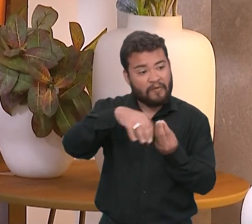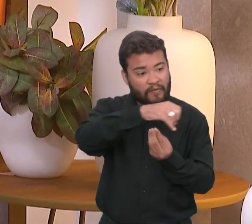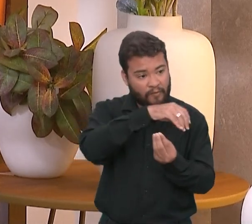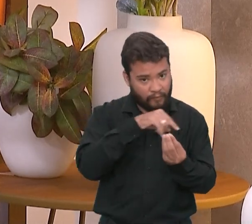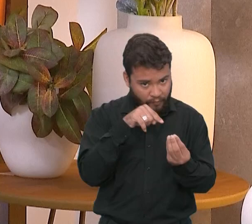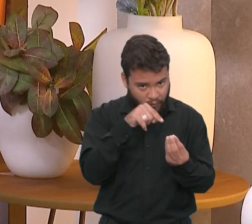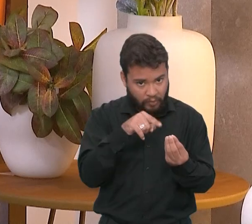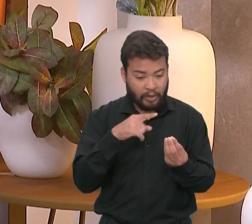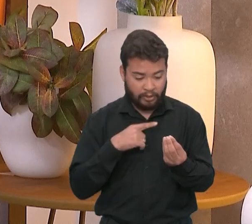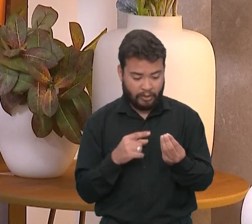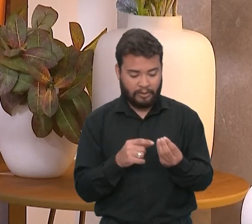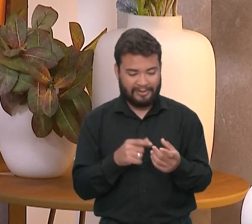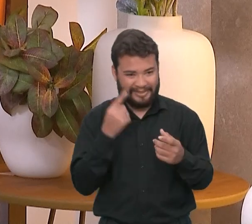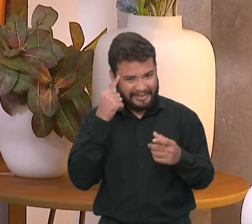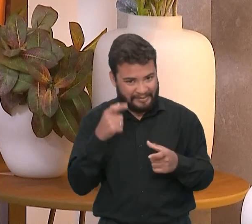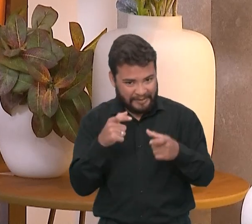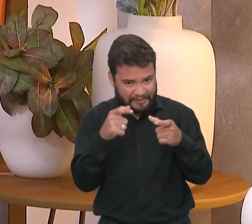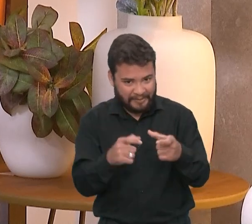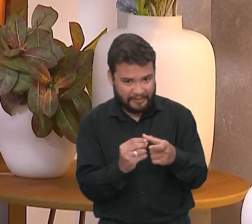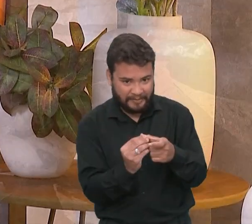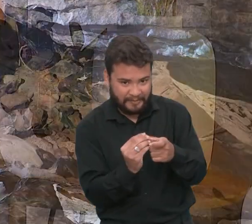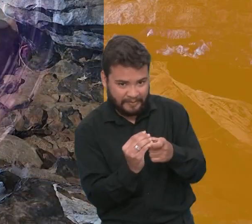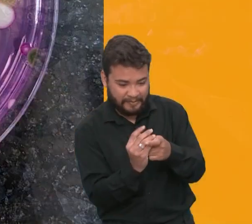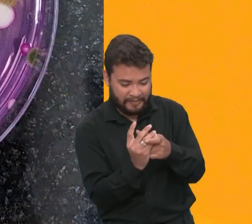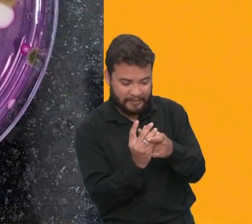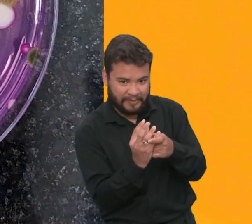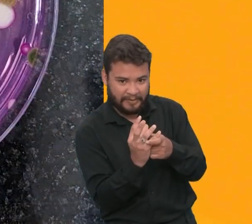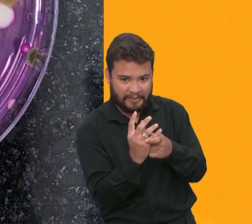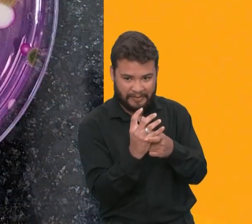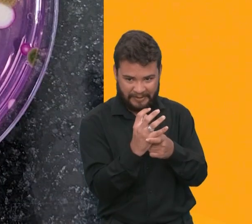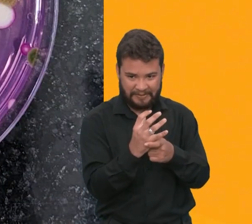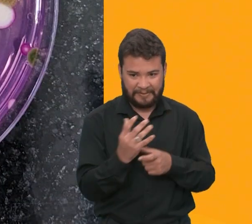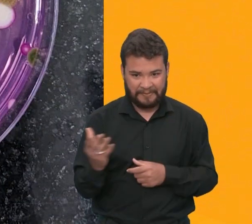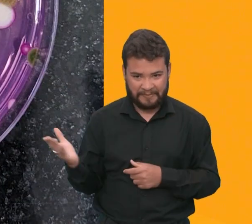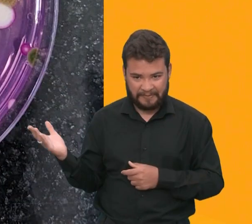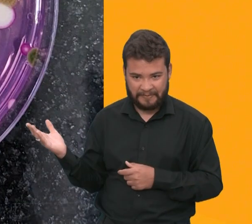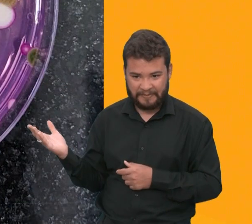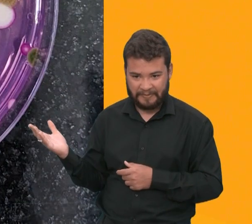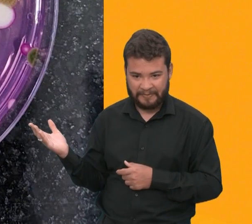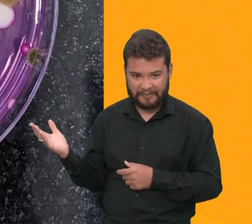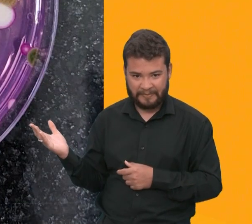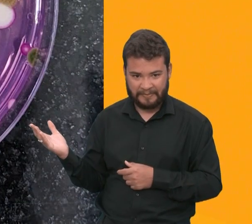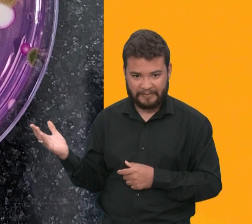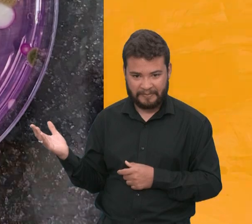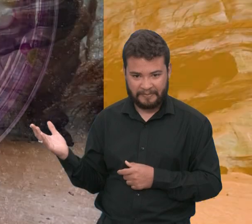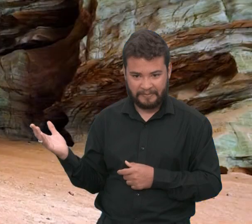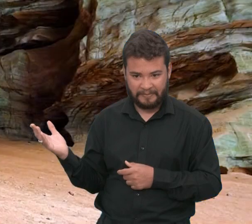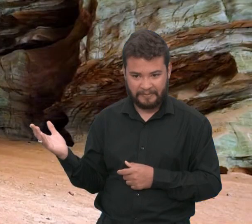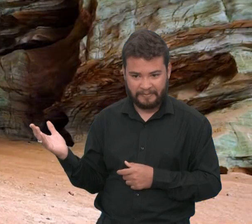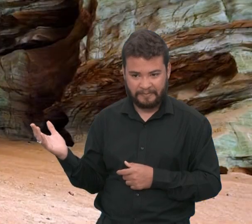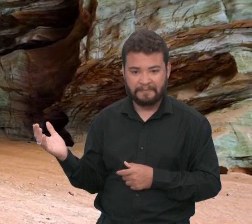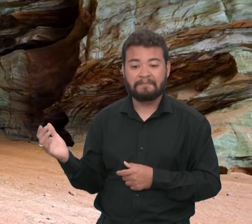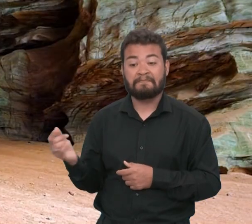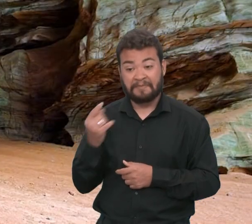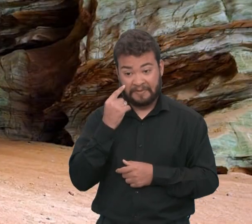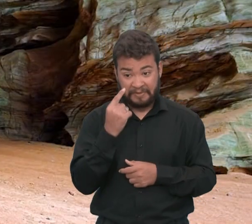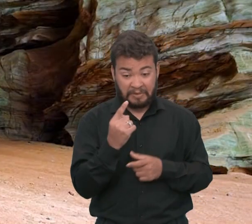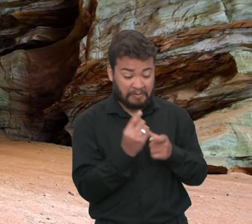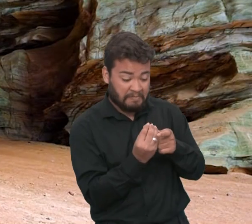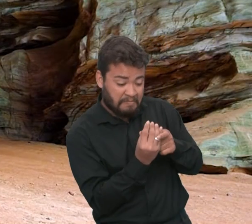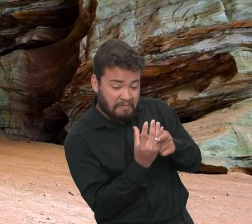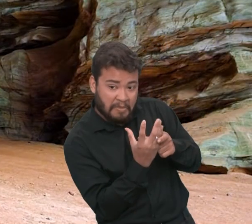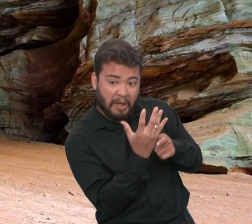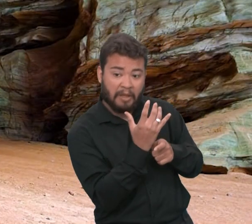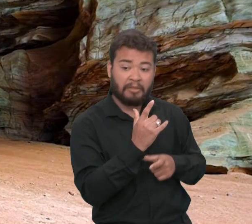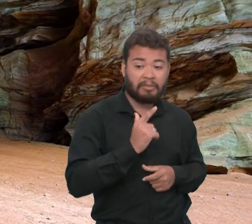placa de Petri que a gente conversava em outra oportunidade, parece um prato com um meio de cultura, com um alimento para o fungo, esse que está aparecendo para a gente. E